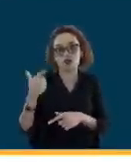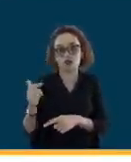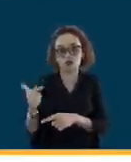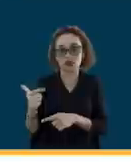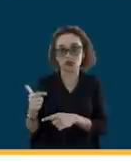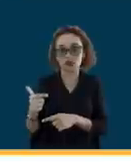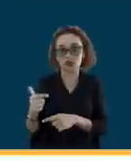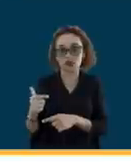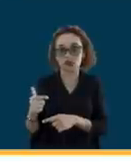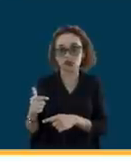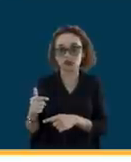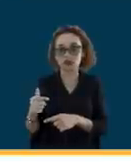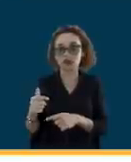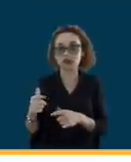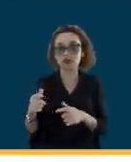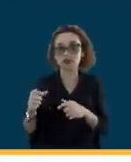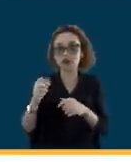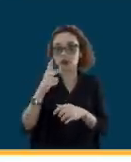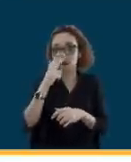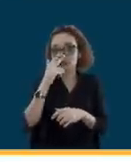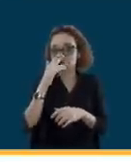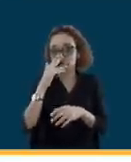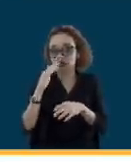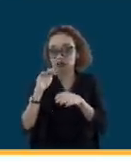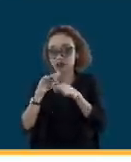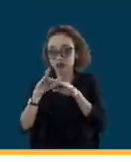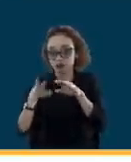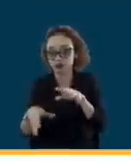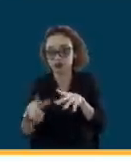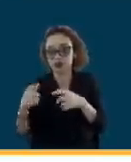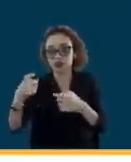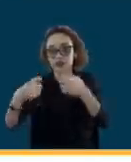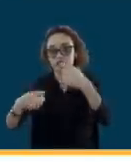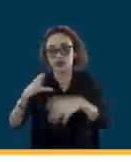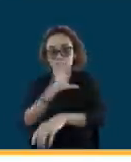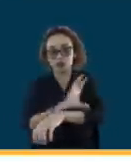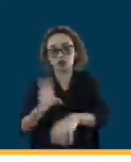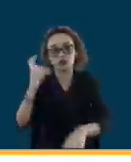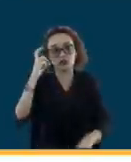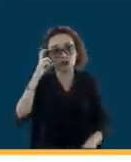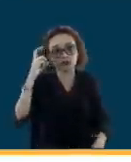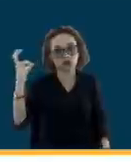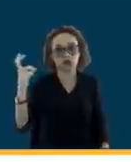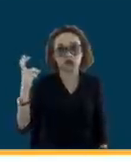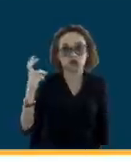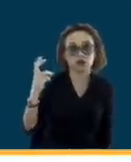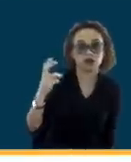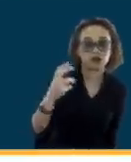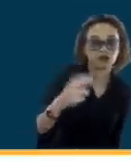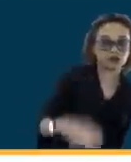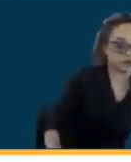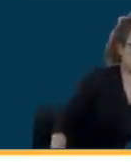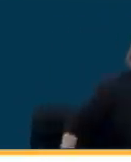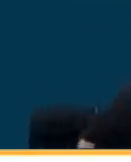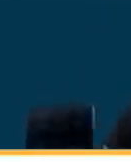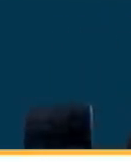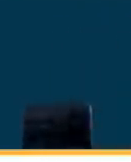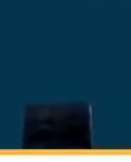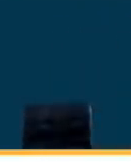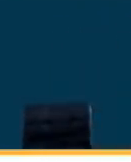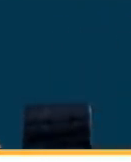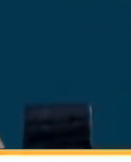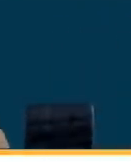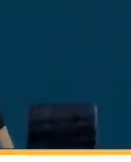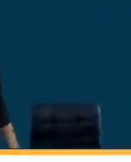termos um acirramento da chamada guerra cultural, porque, de repente, se colocou essa questão da